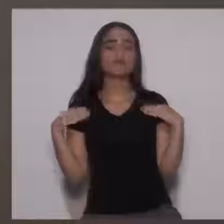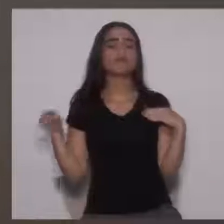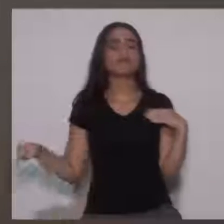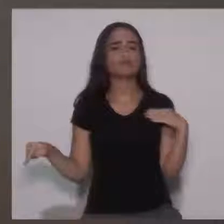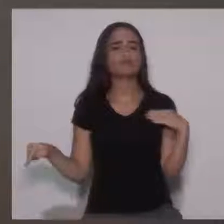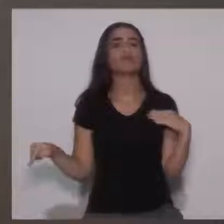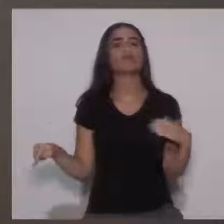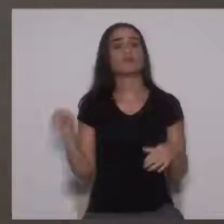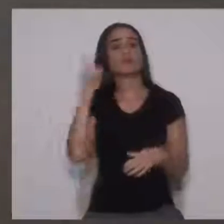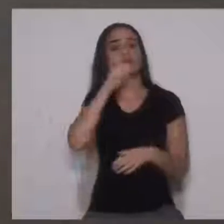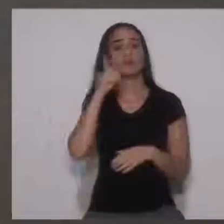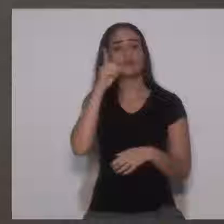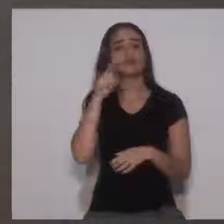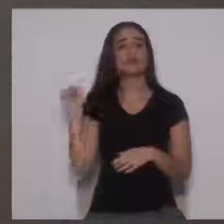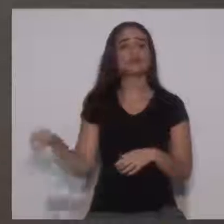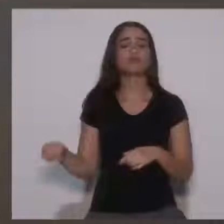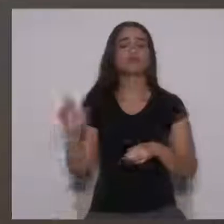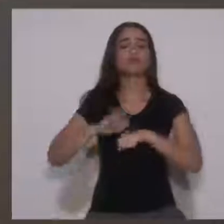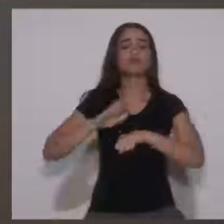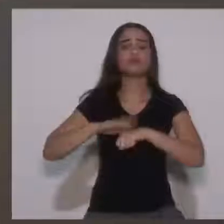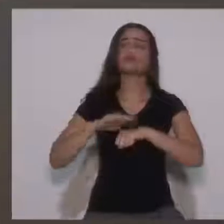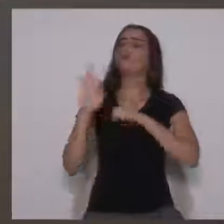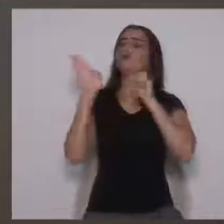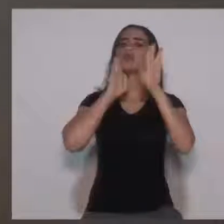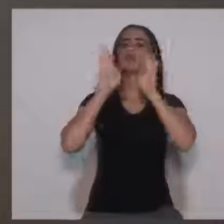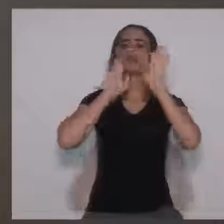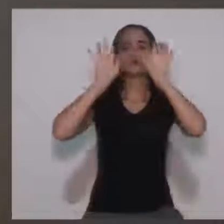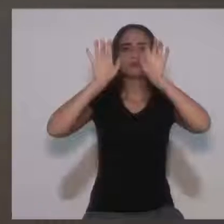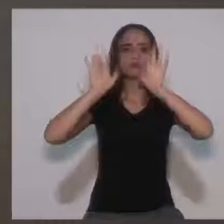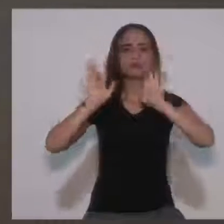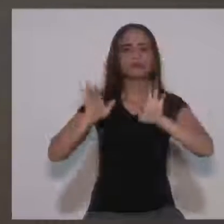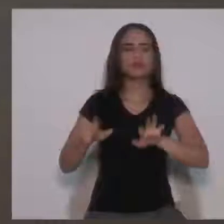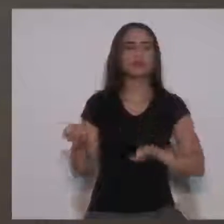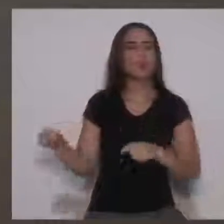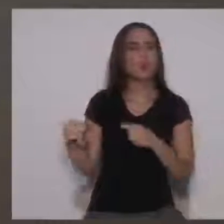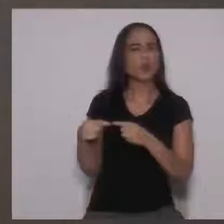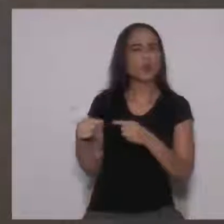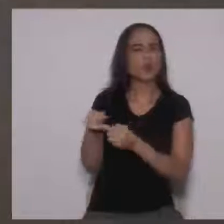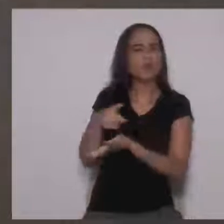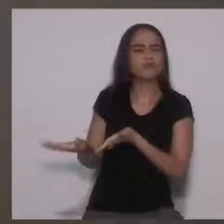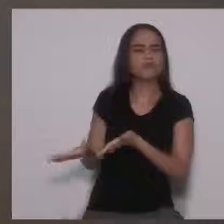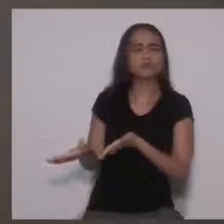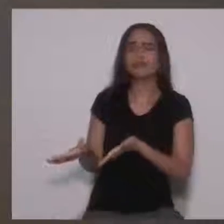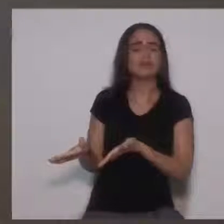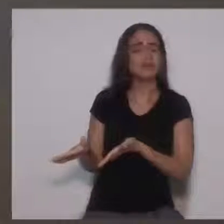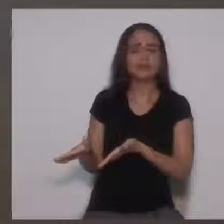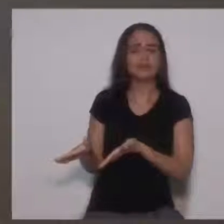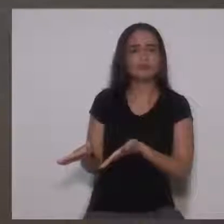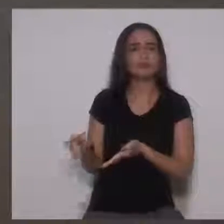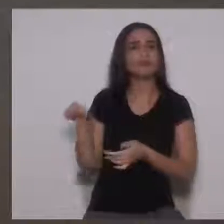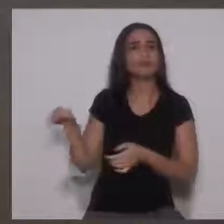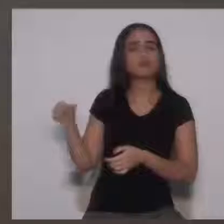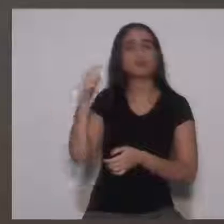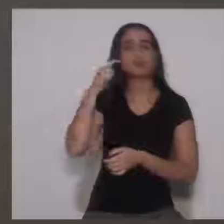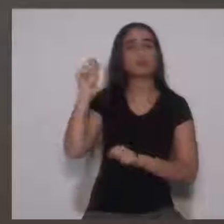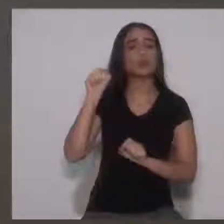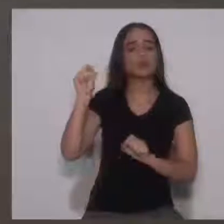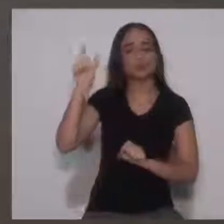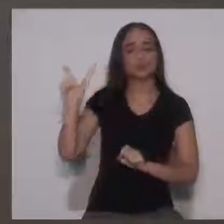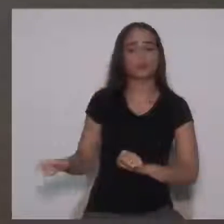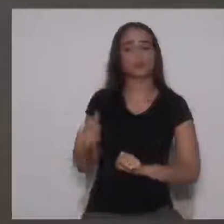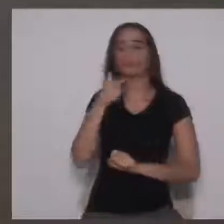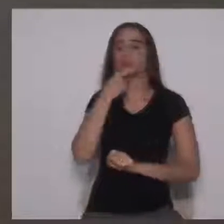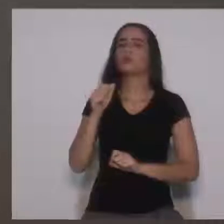um alerta desse, não merece a rua, né? Eu acho que esse cara, esse servidor público,